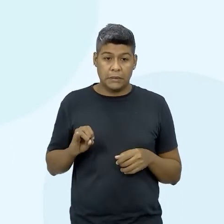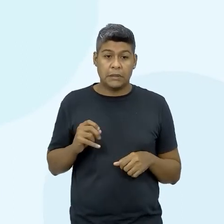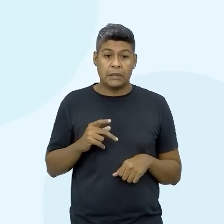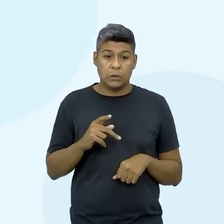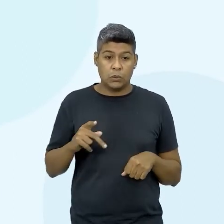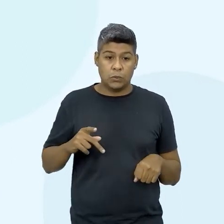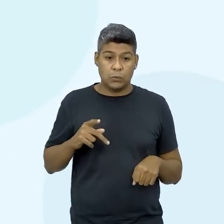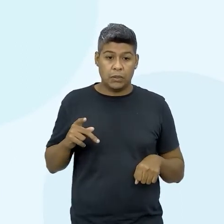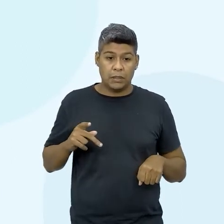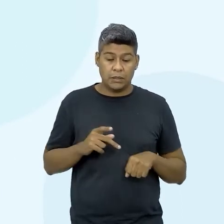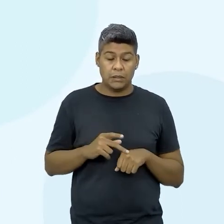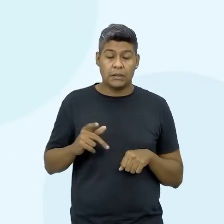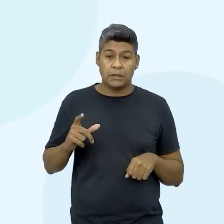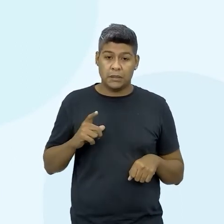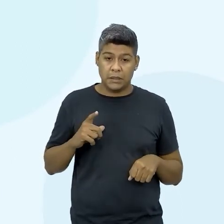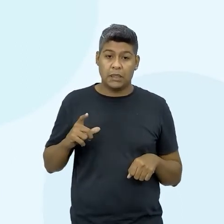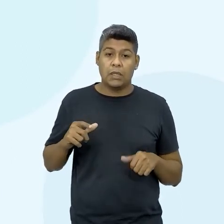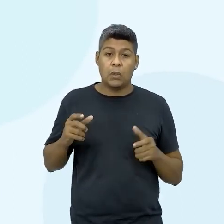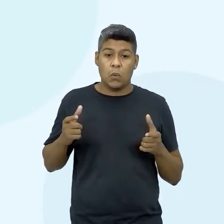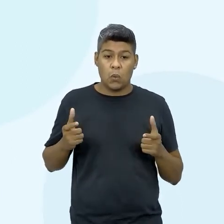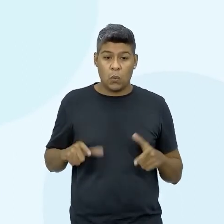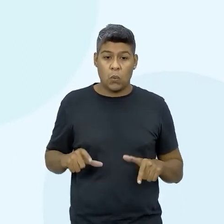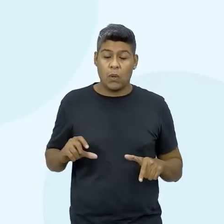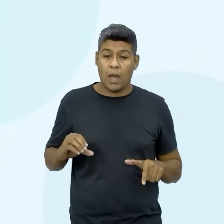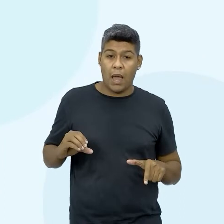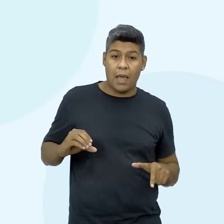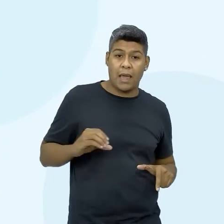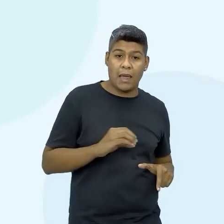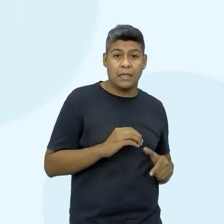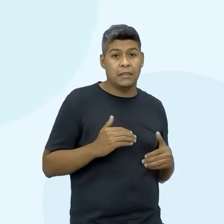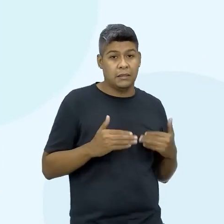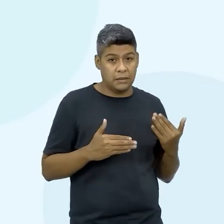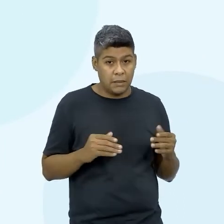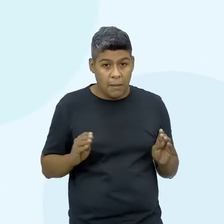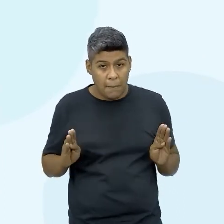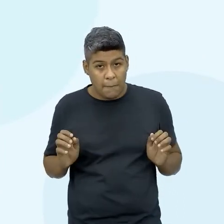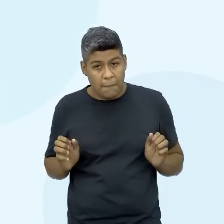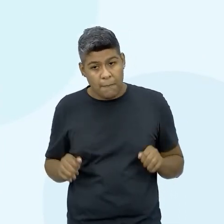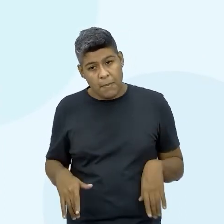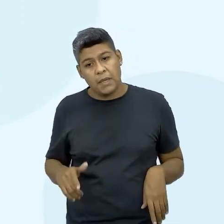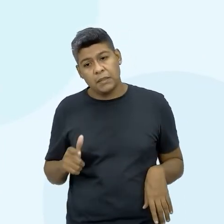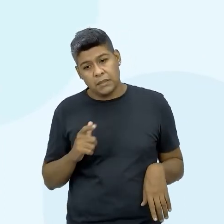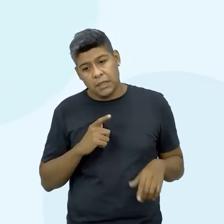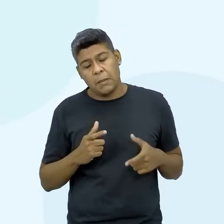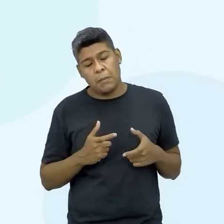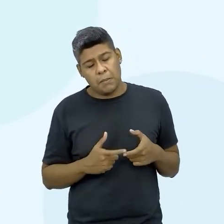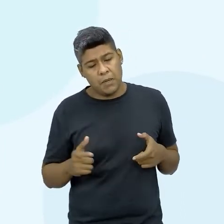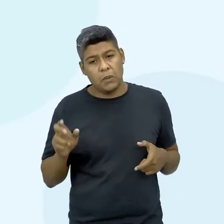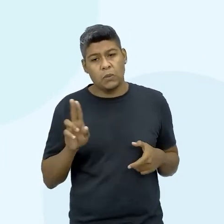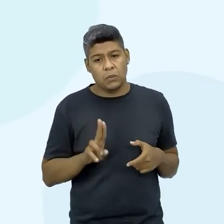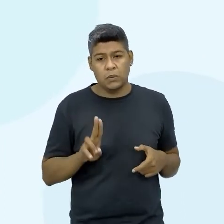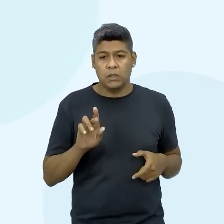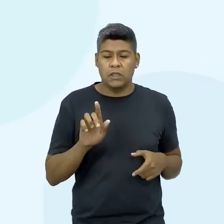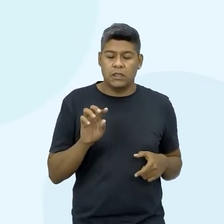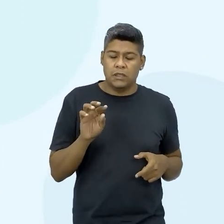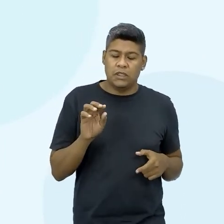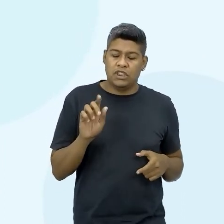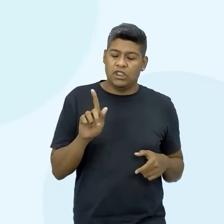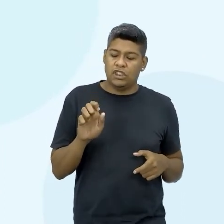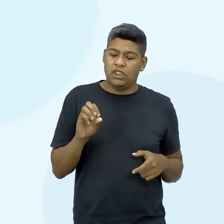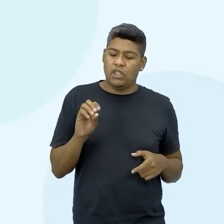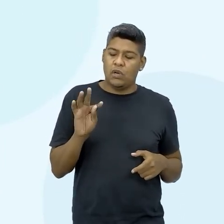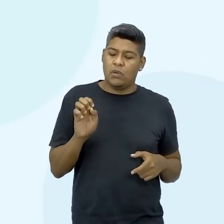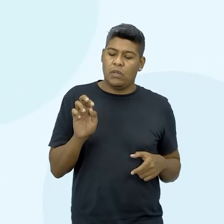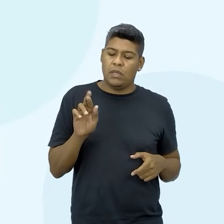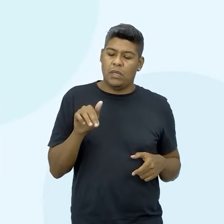estiver em região termal e ainda for bem desenvolvido, ele tem maior utilização de geotérmicas. Olha lá os Estados